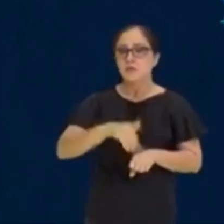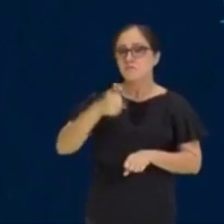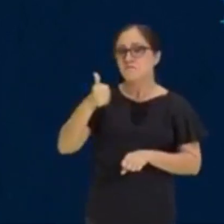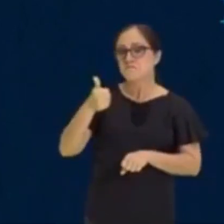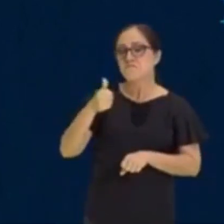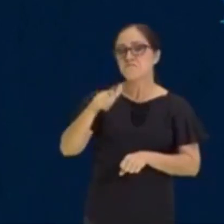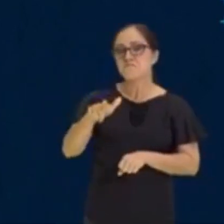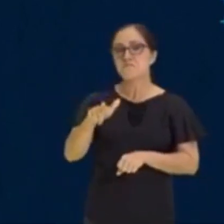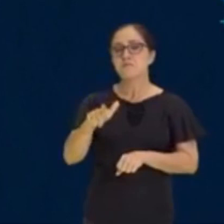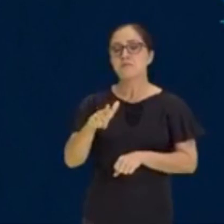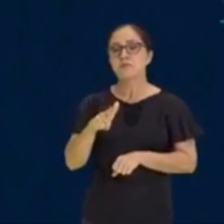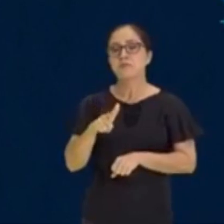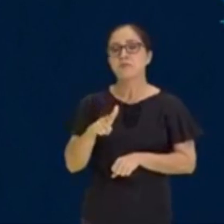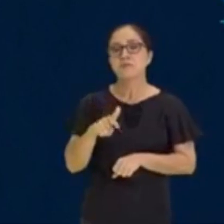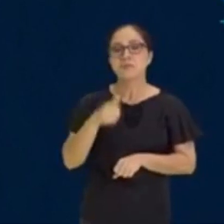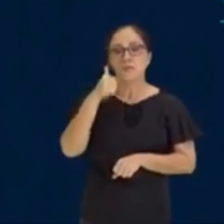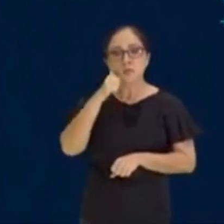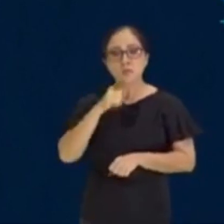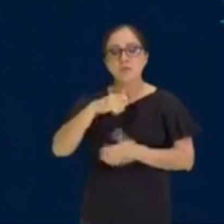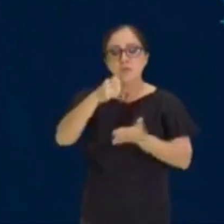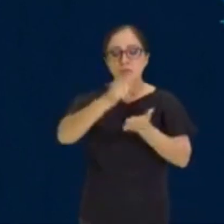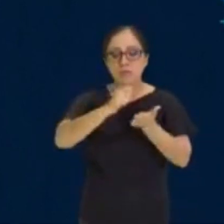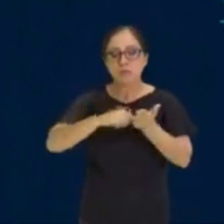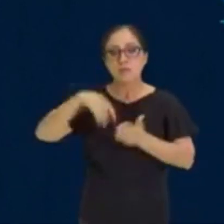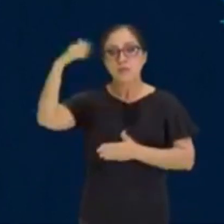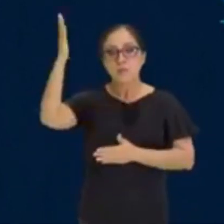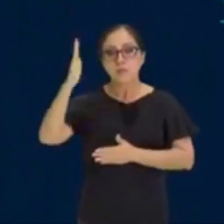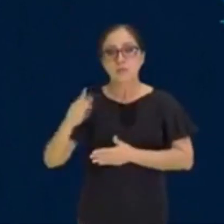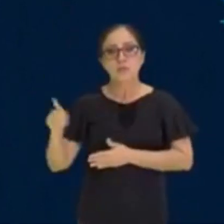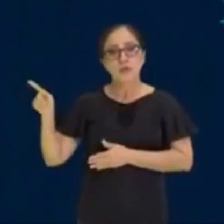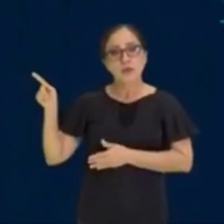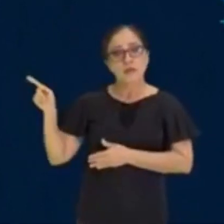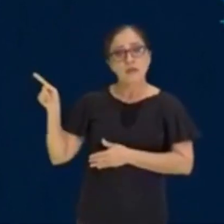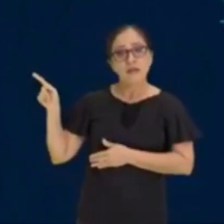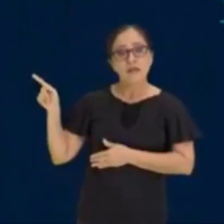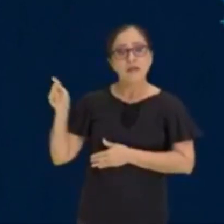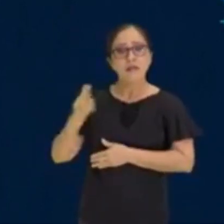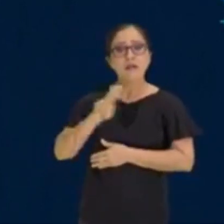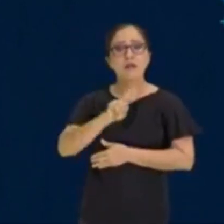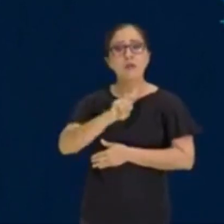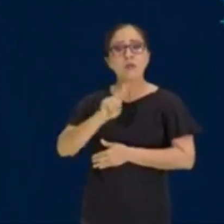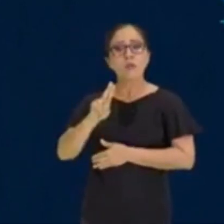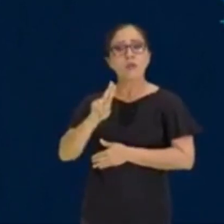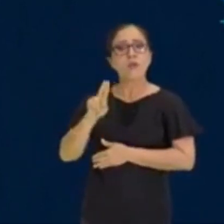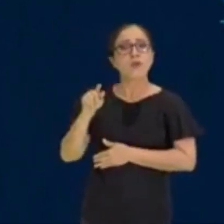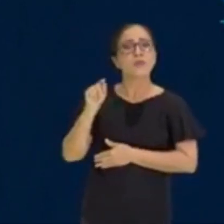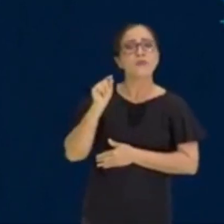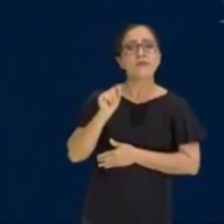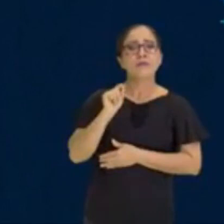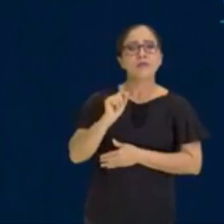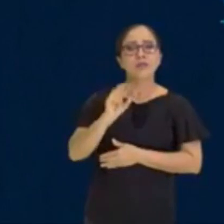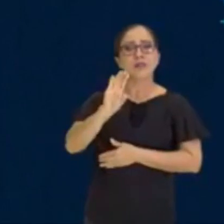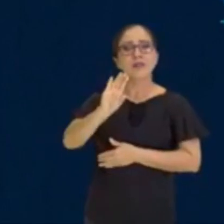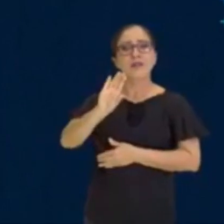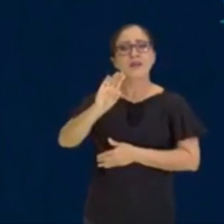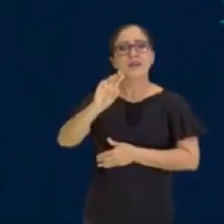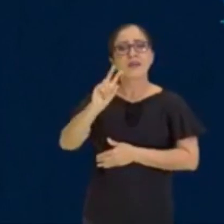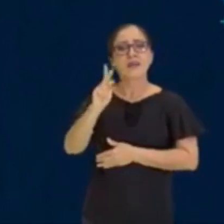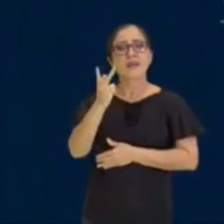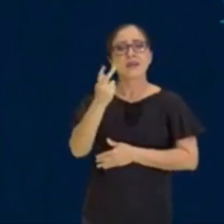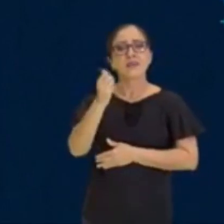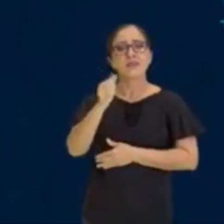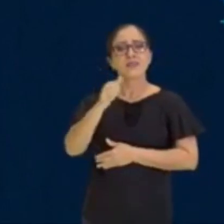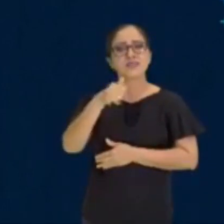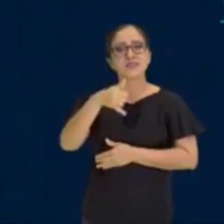A Clarice, na verdade, se chamava Chaia Pinkasovna